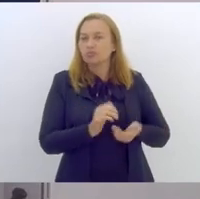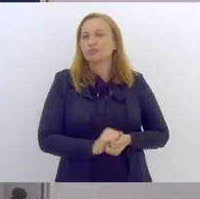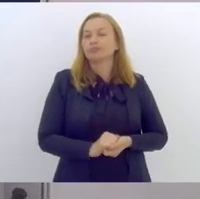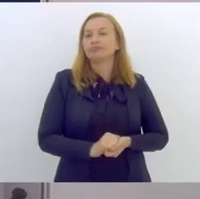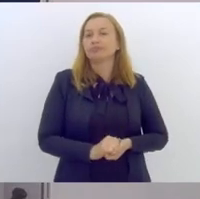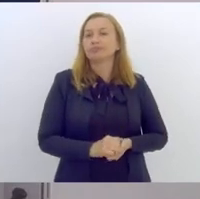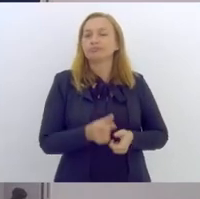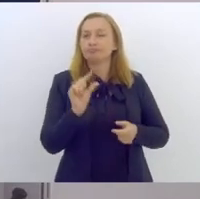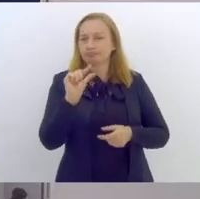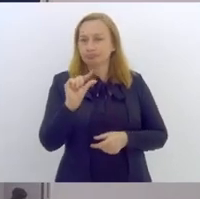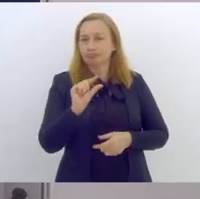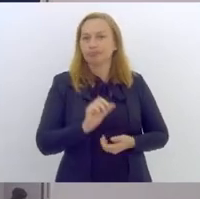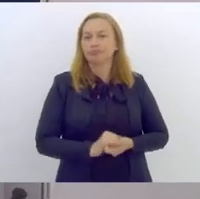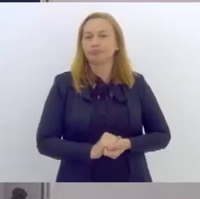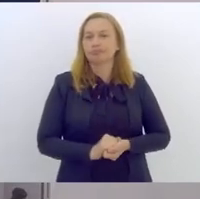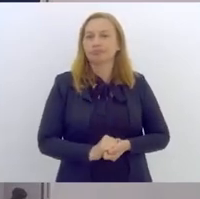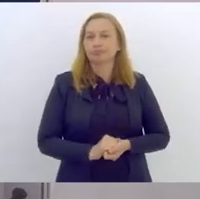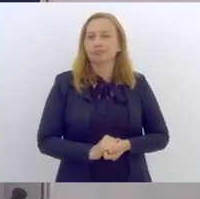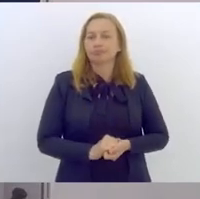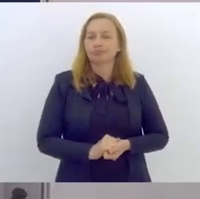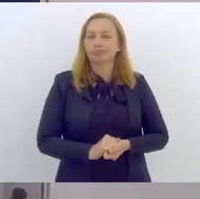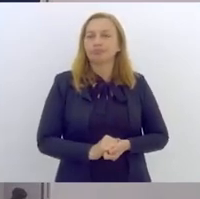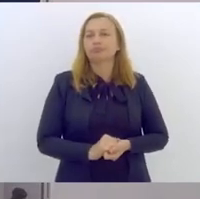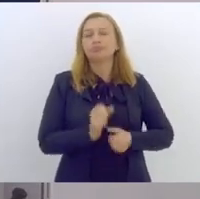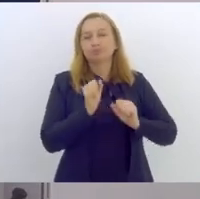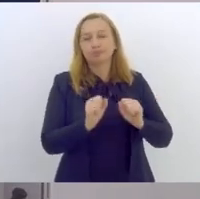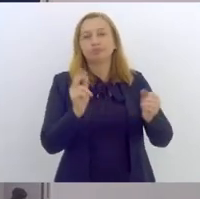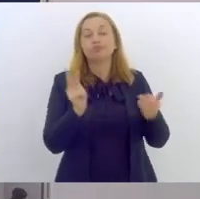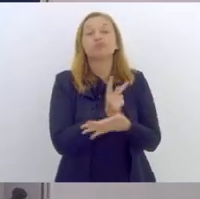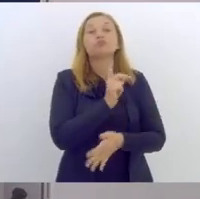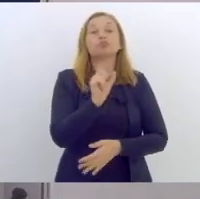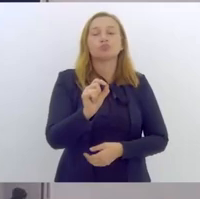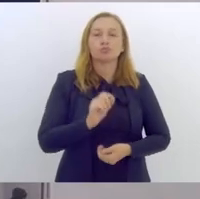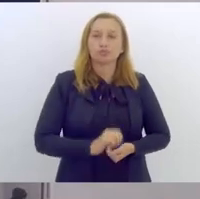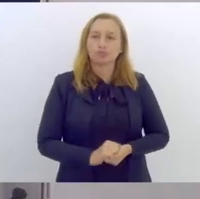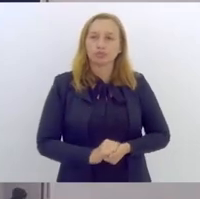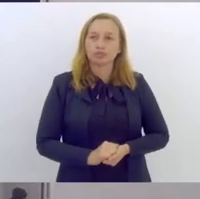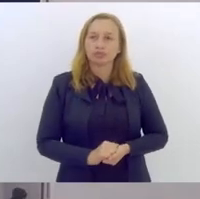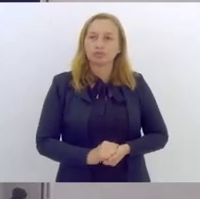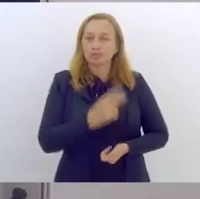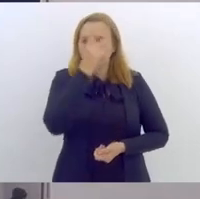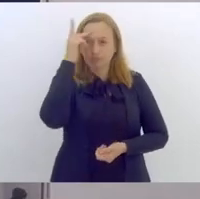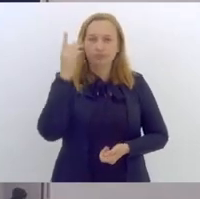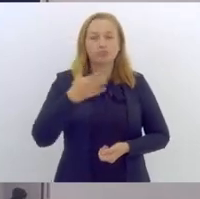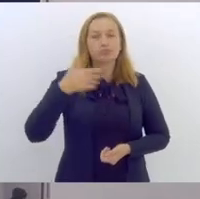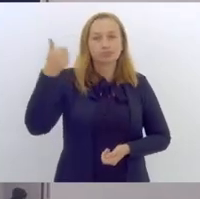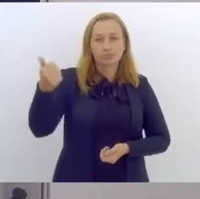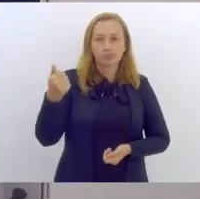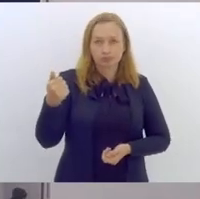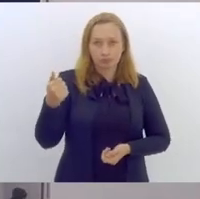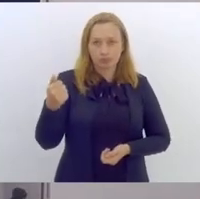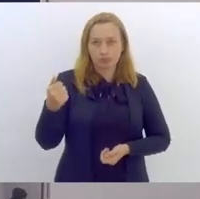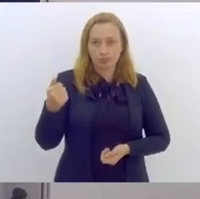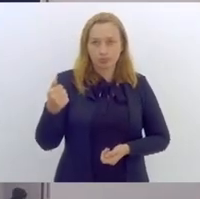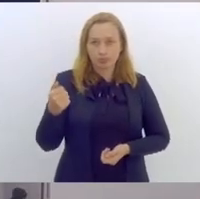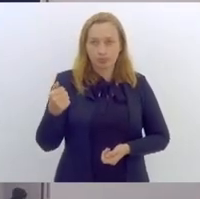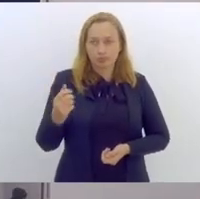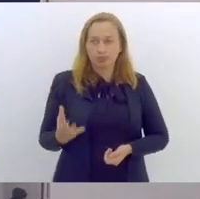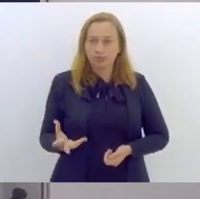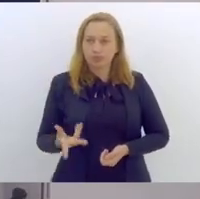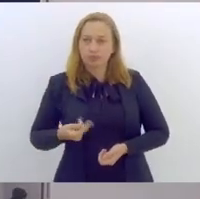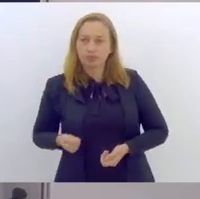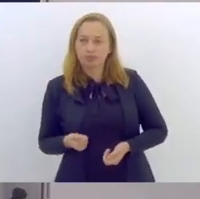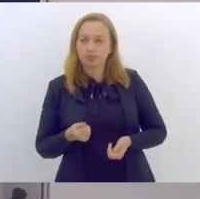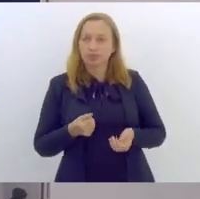pequeno o que que possa acontecer a pessoa que está melhor classificada no cargo de investigador